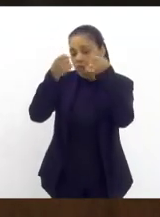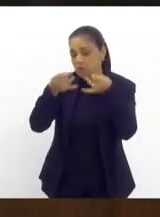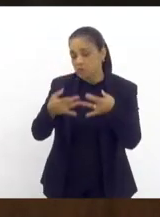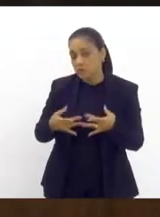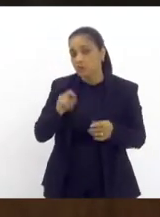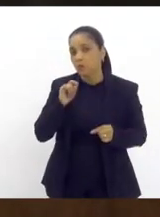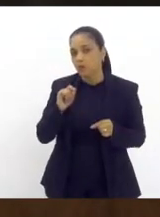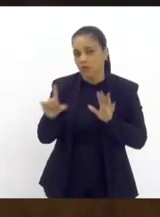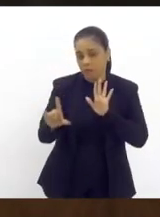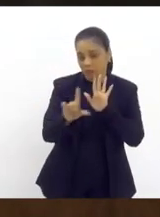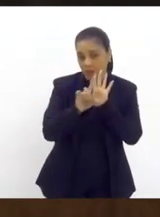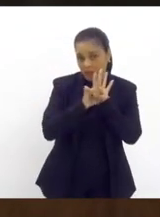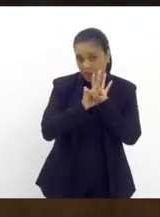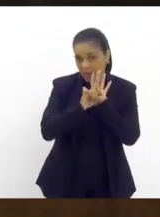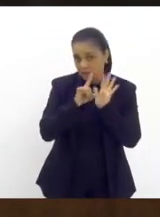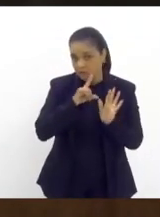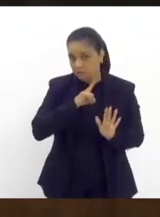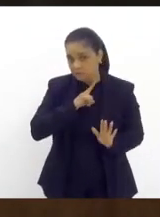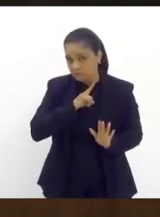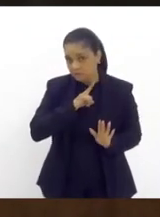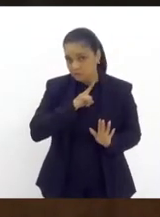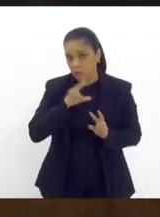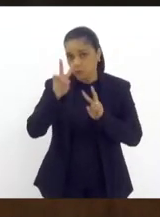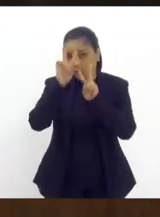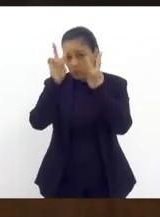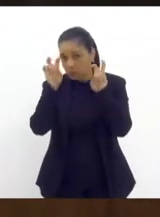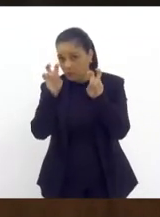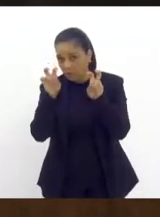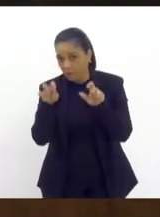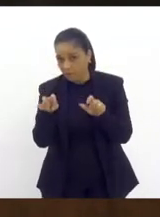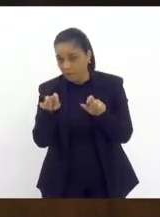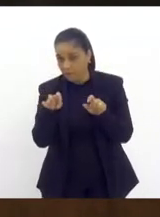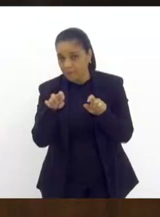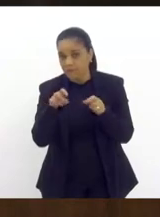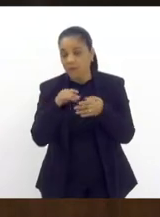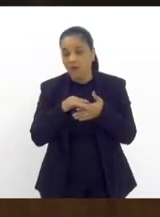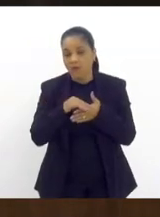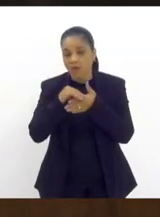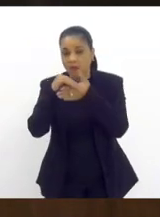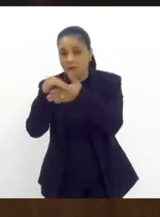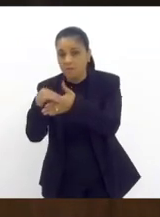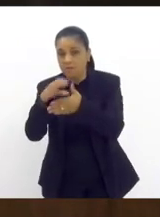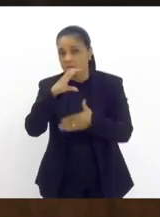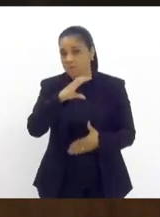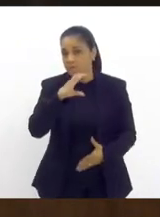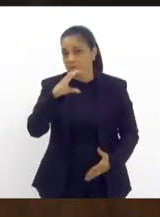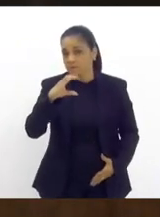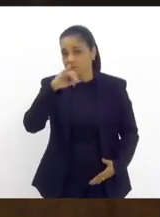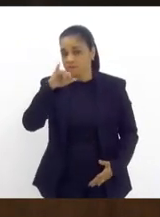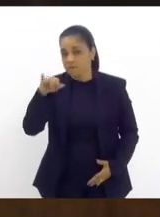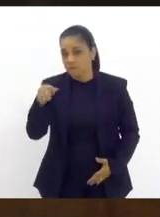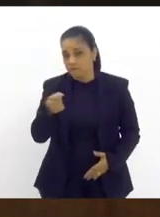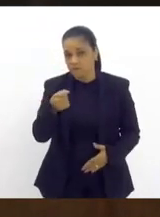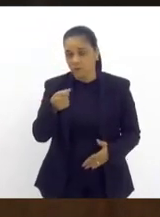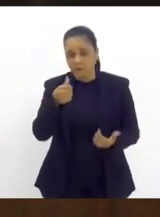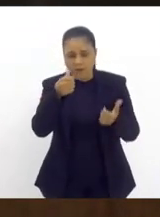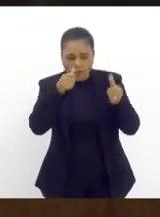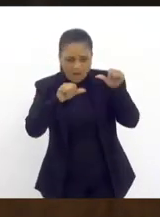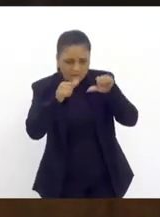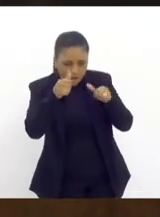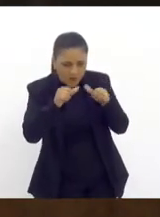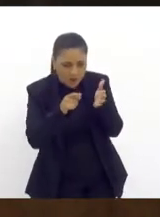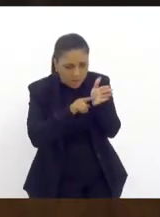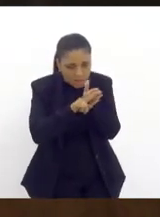há uma lei sobre a matéria encaminha ccj para examinar